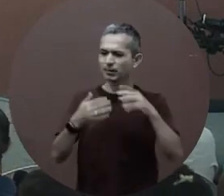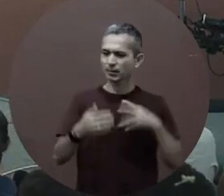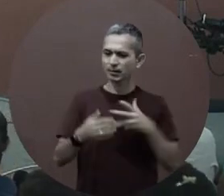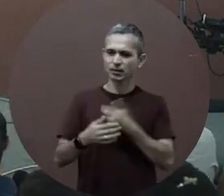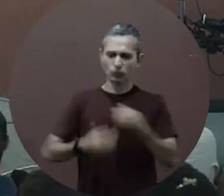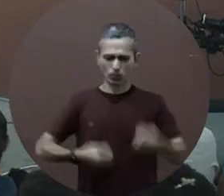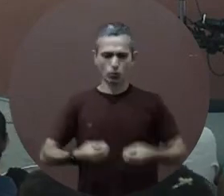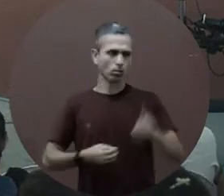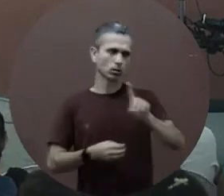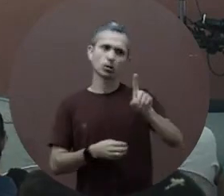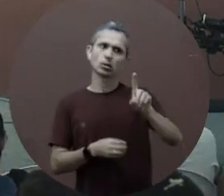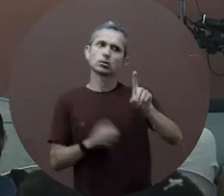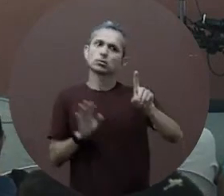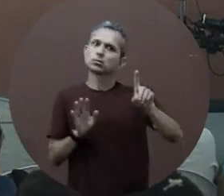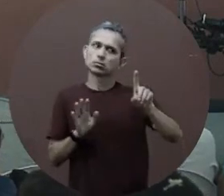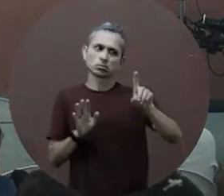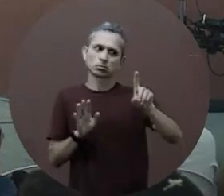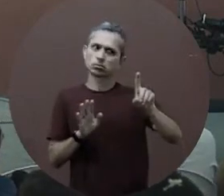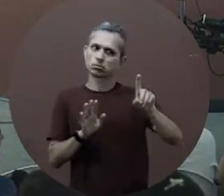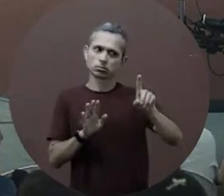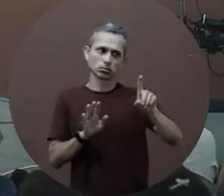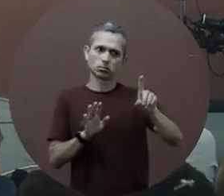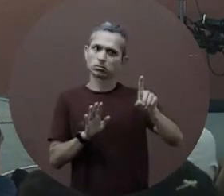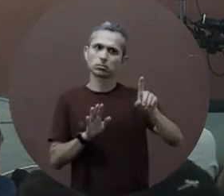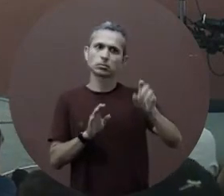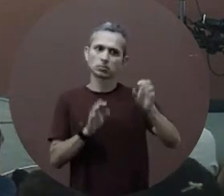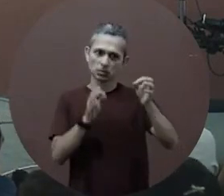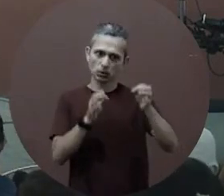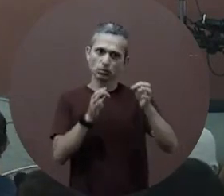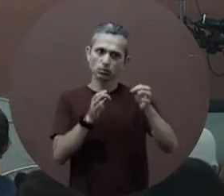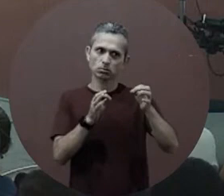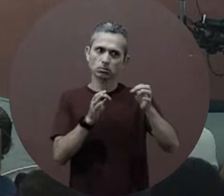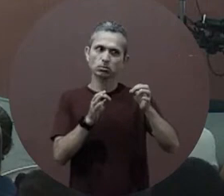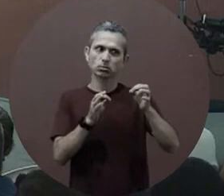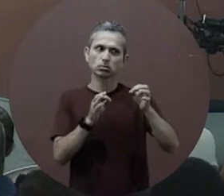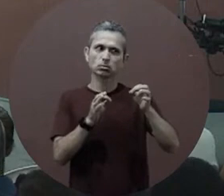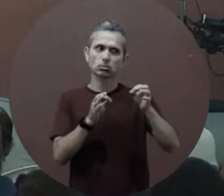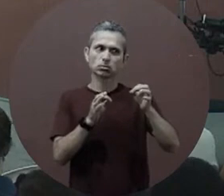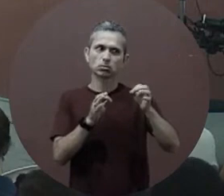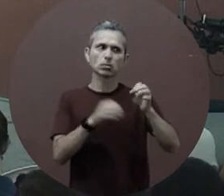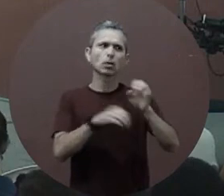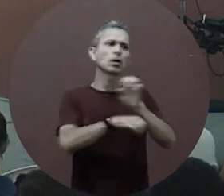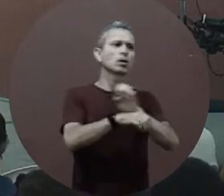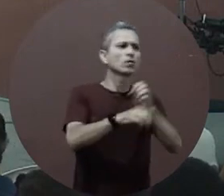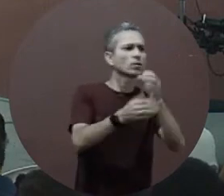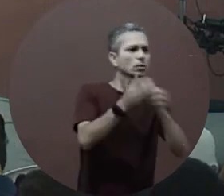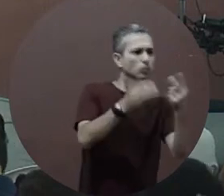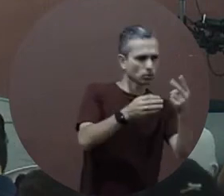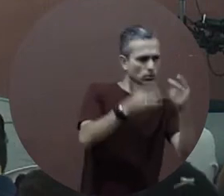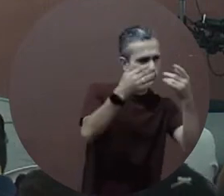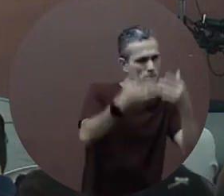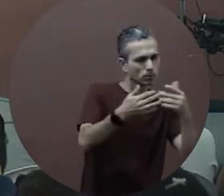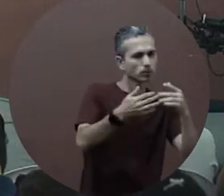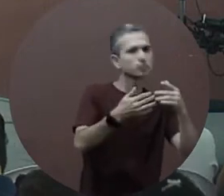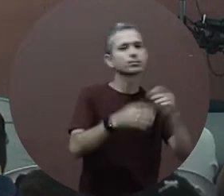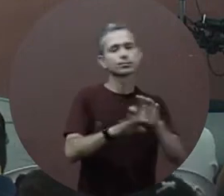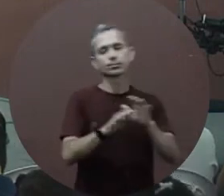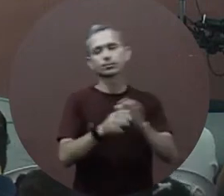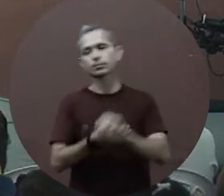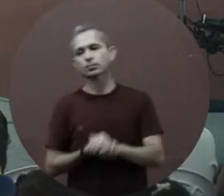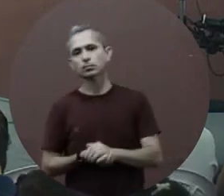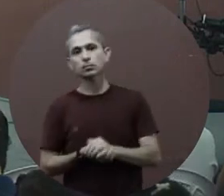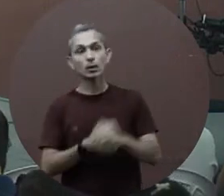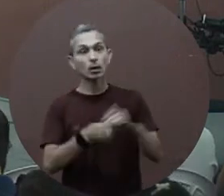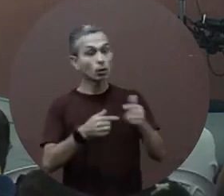e vários outros textos. O que ele está dizendo é que continuar, perseverar, é